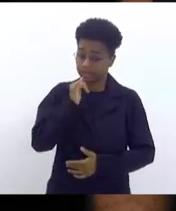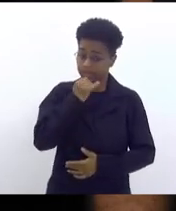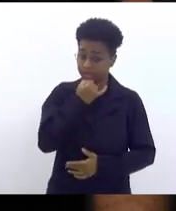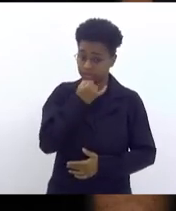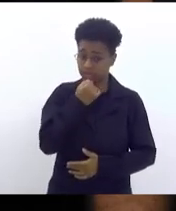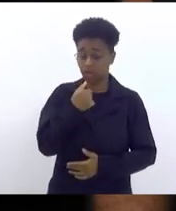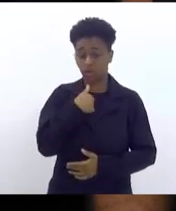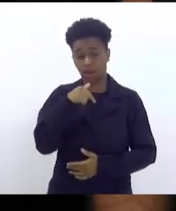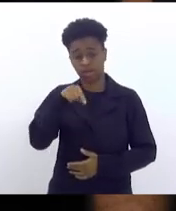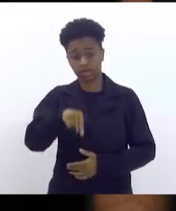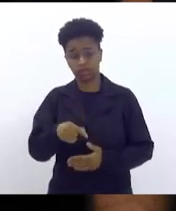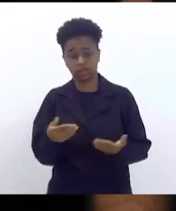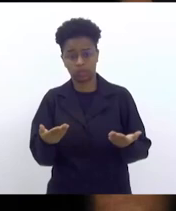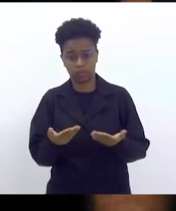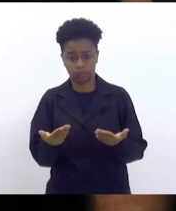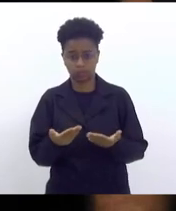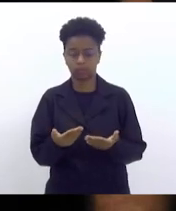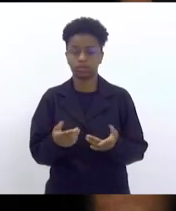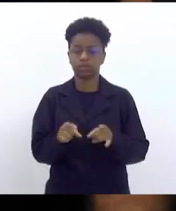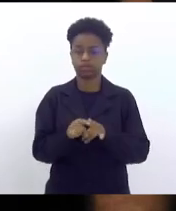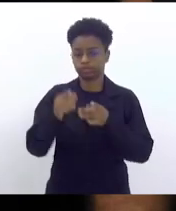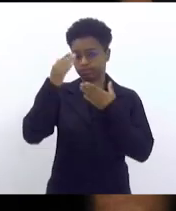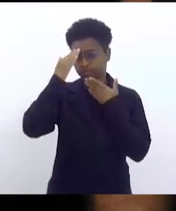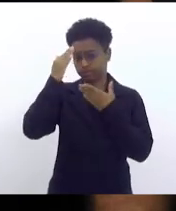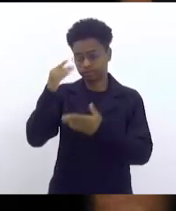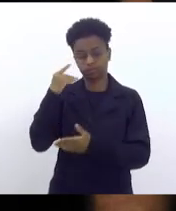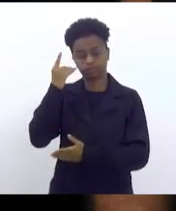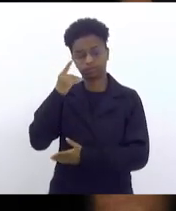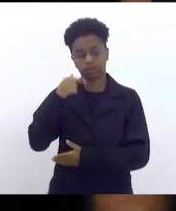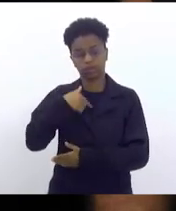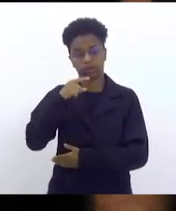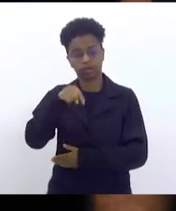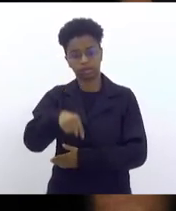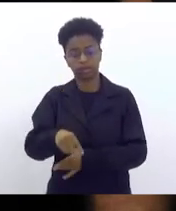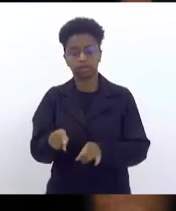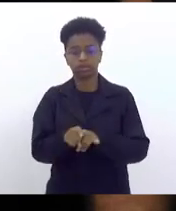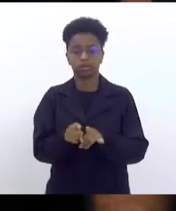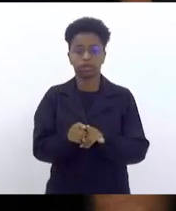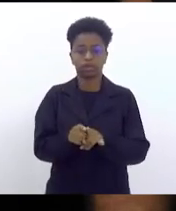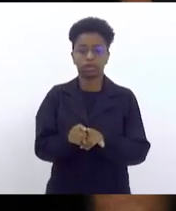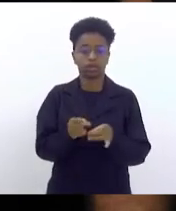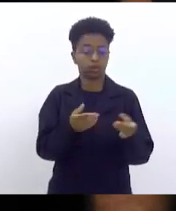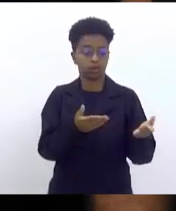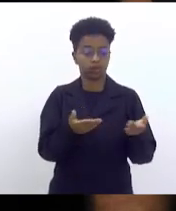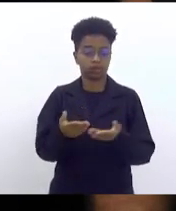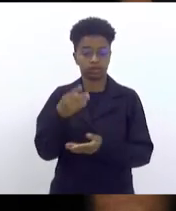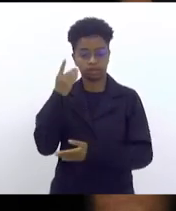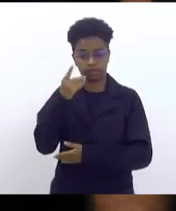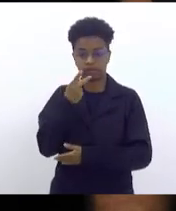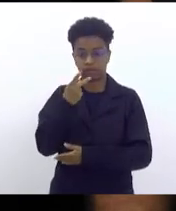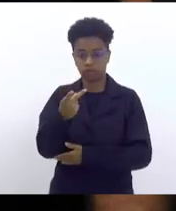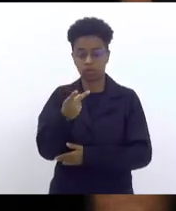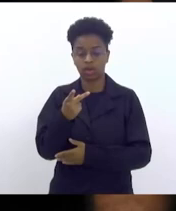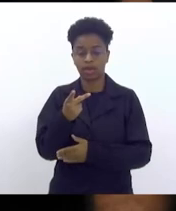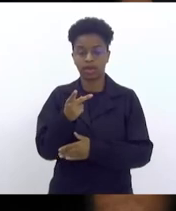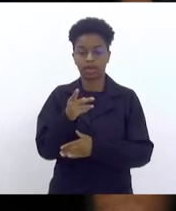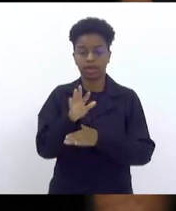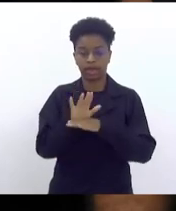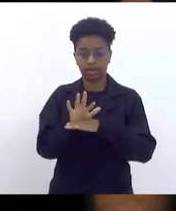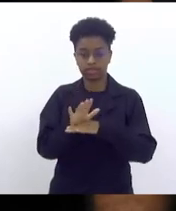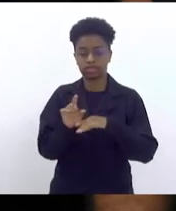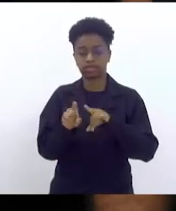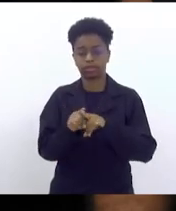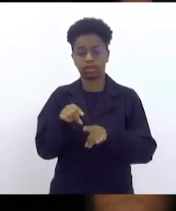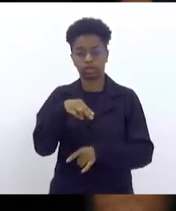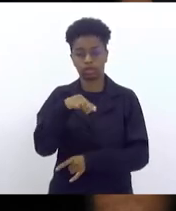convidado Quero agradecer o deputado por estar aqui e estender o convite a deputado que ele falou de caixinha Nova Iguaçu o Senhor Passou por